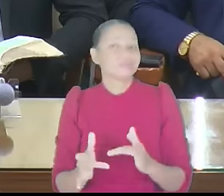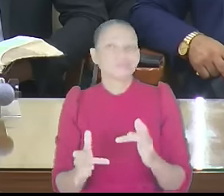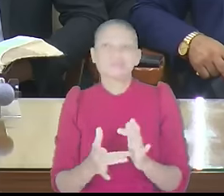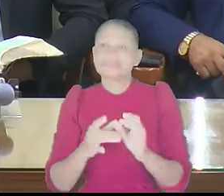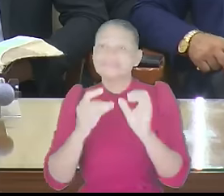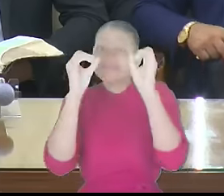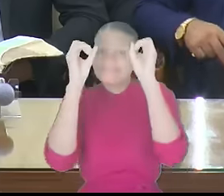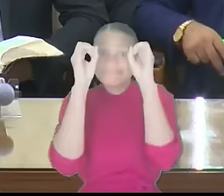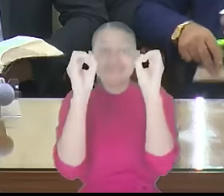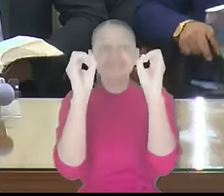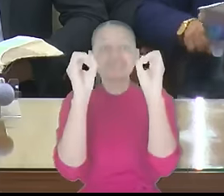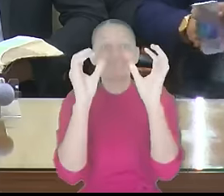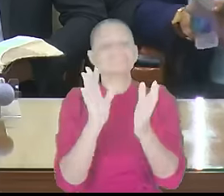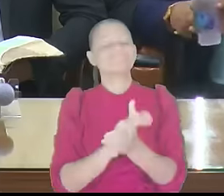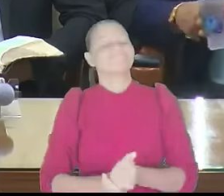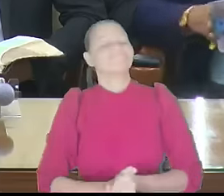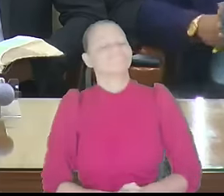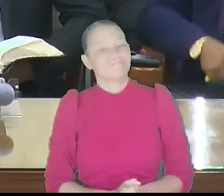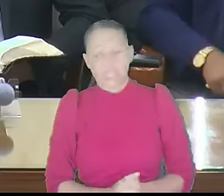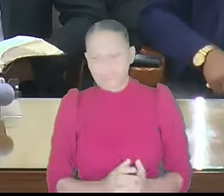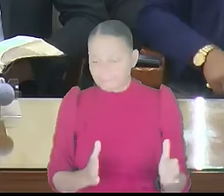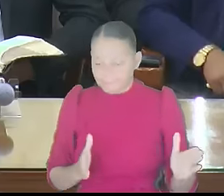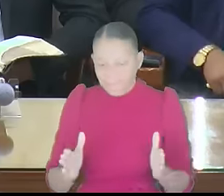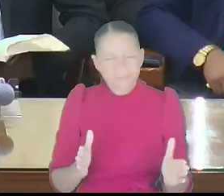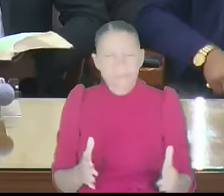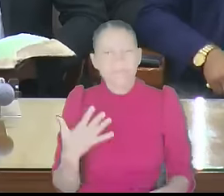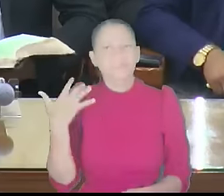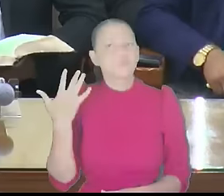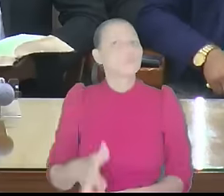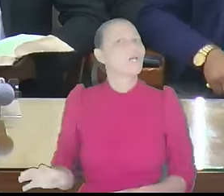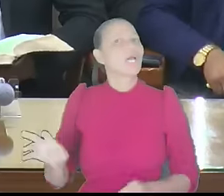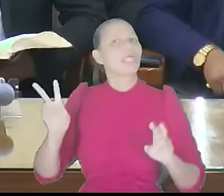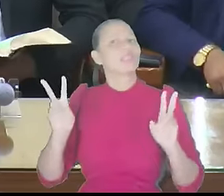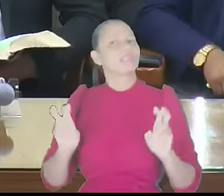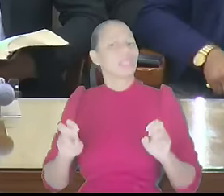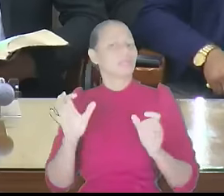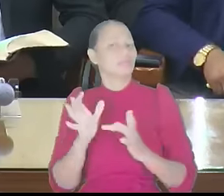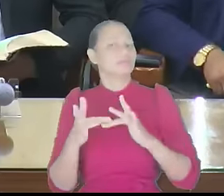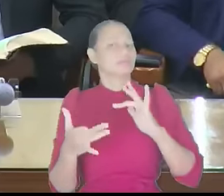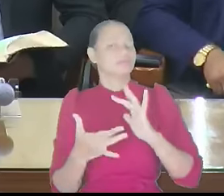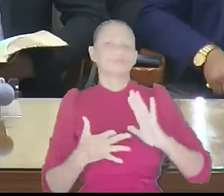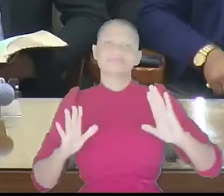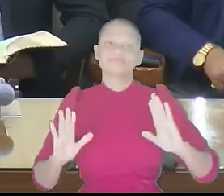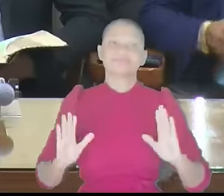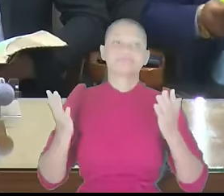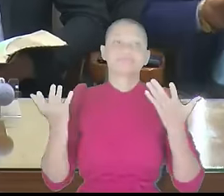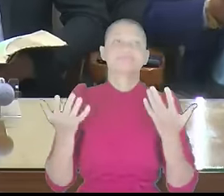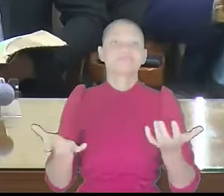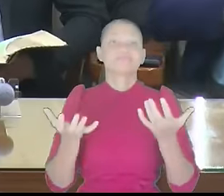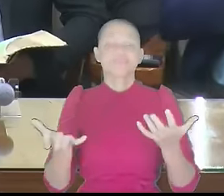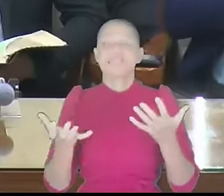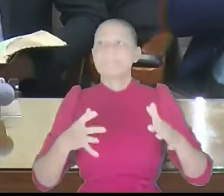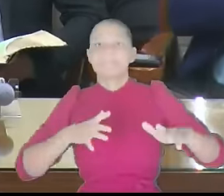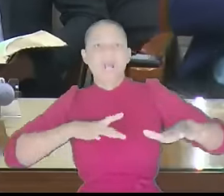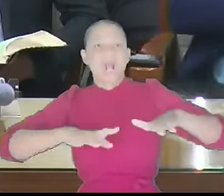Nós estamos numa época em que o povo, eles não querem falar de Jesus nas festas, porque eles querem